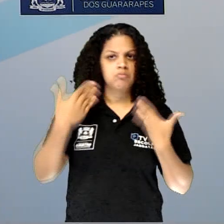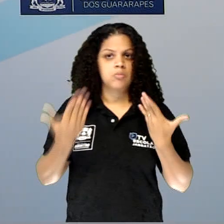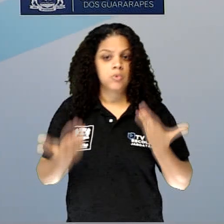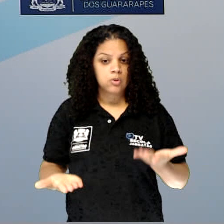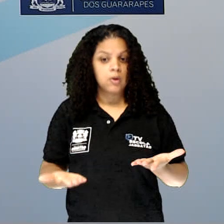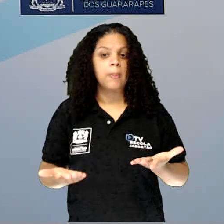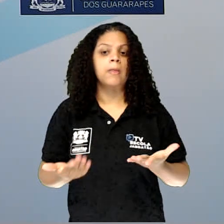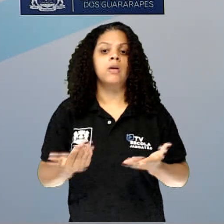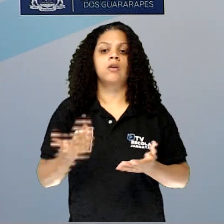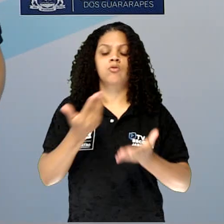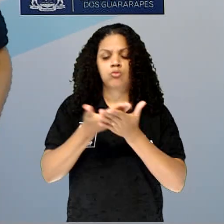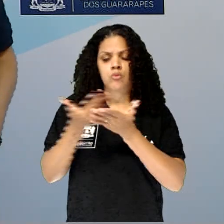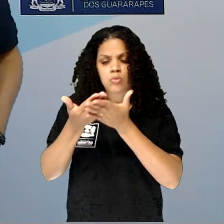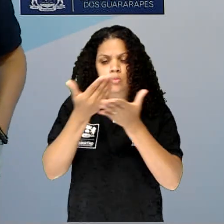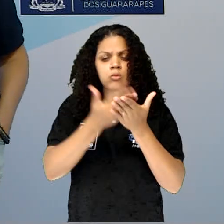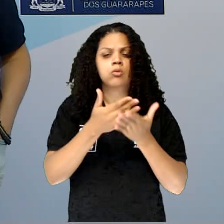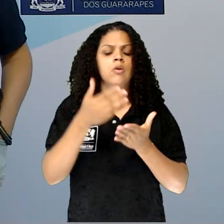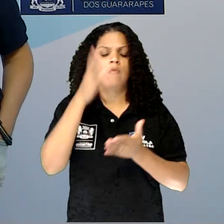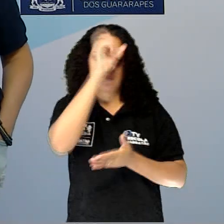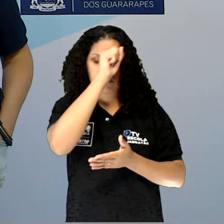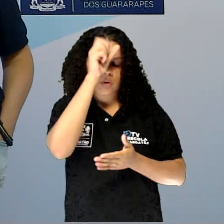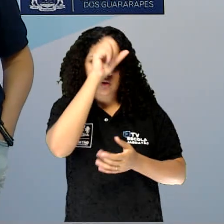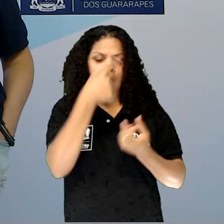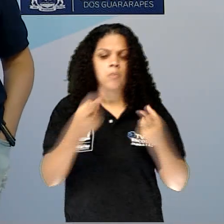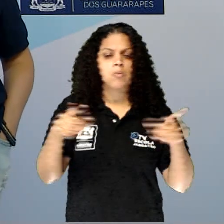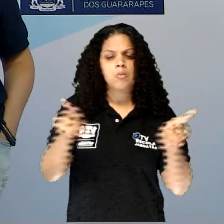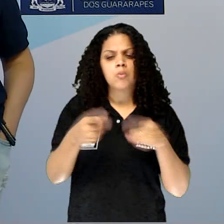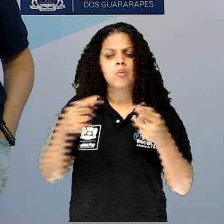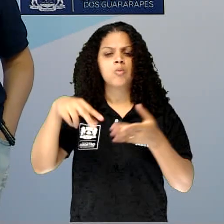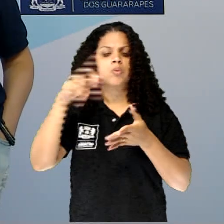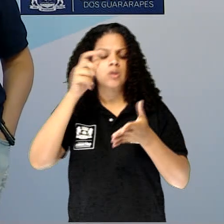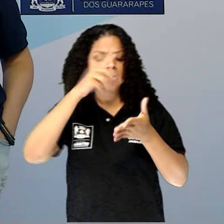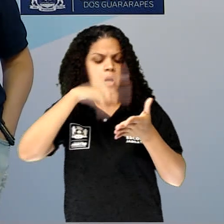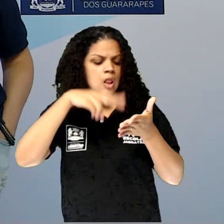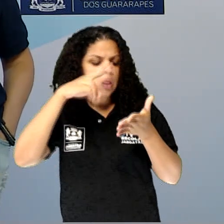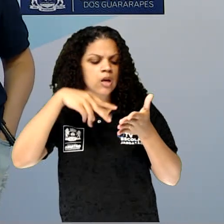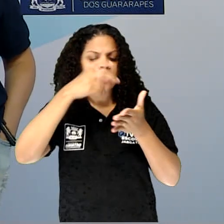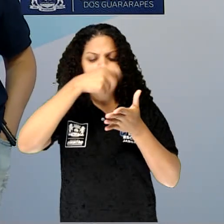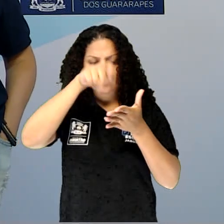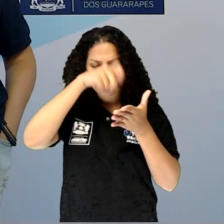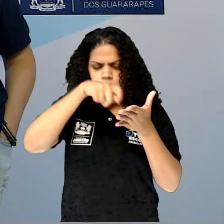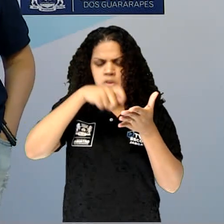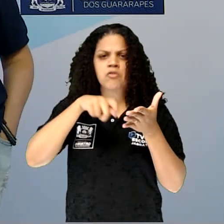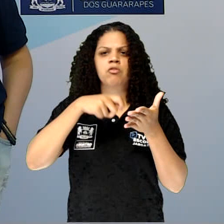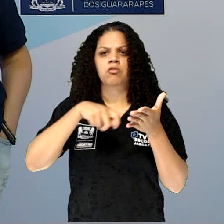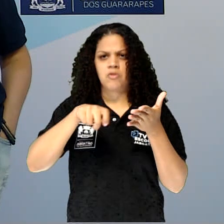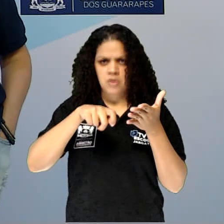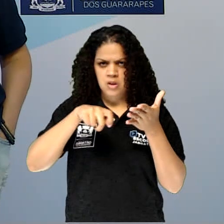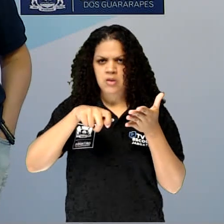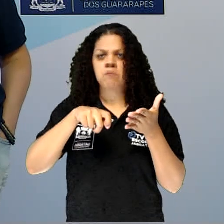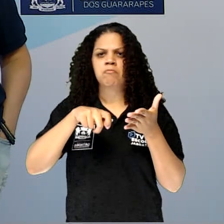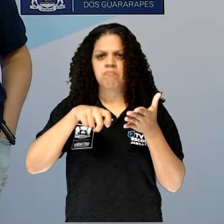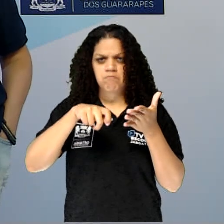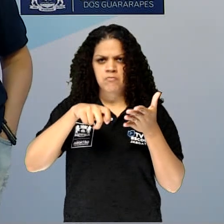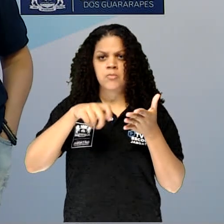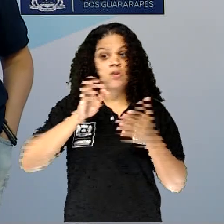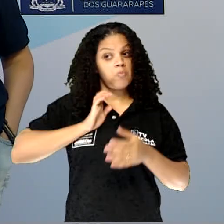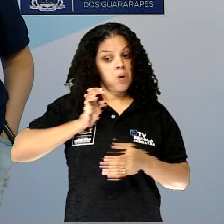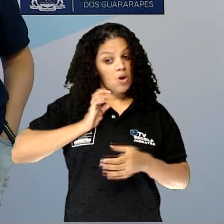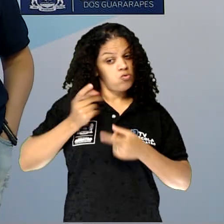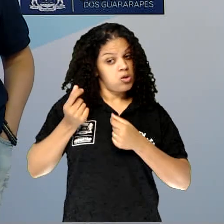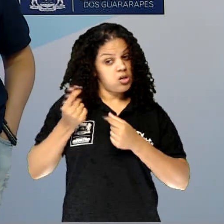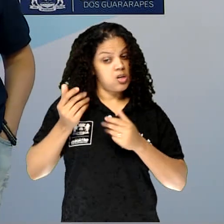Aprendiam música, aprendiam a ler e escrever, principalmente as mais ricas. Com certeza as camponesas não tinham essa